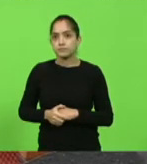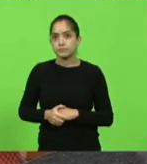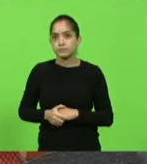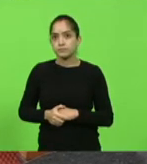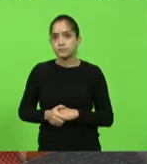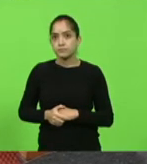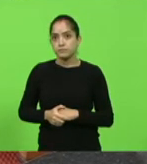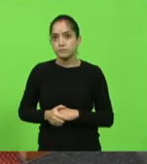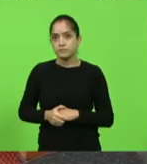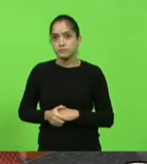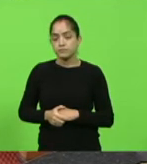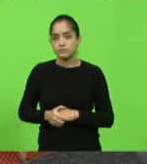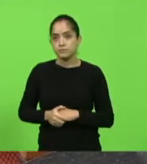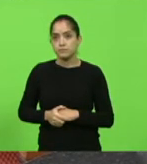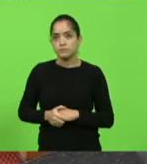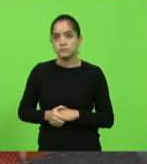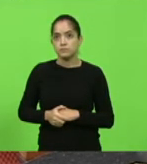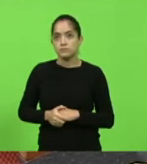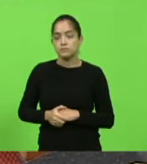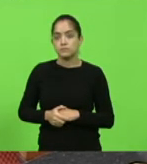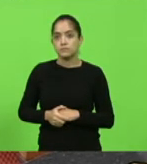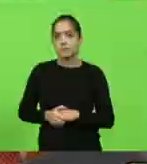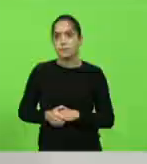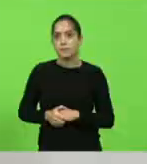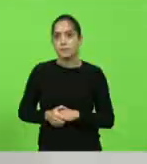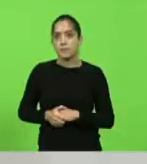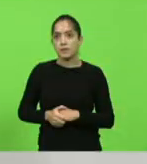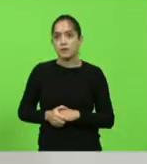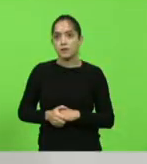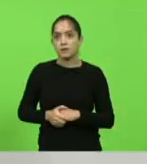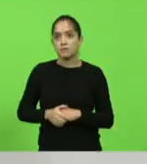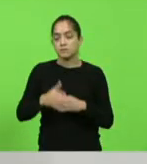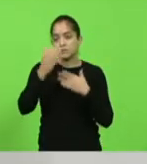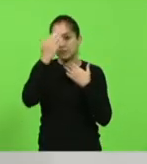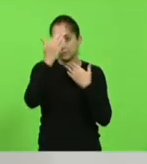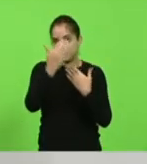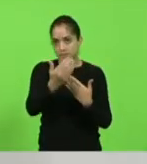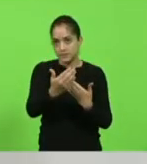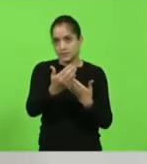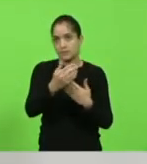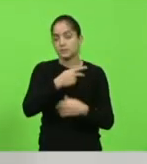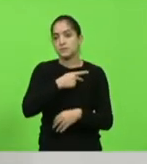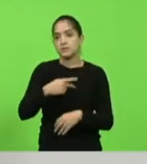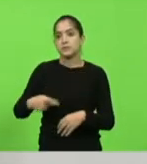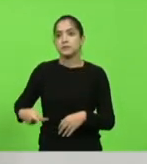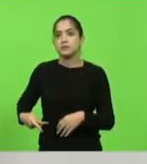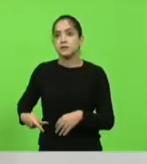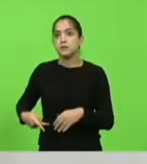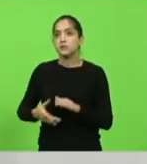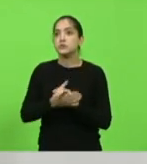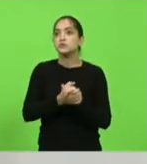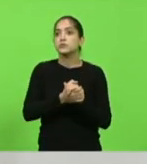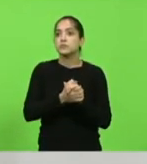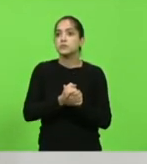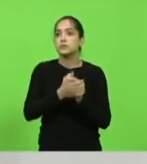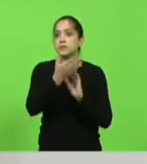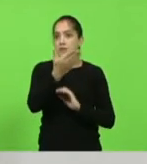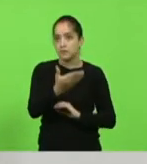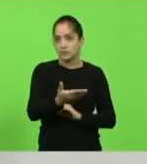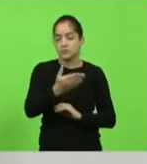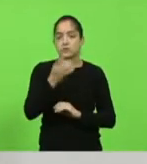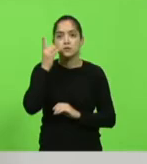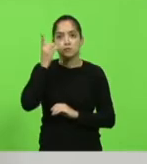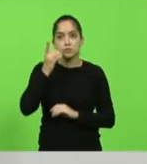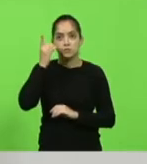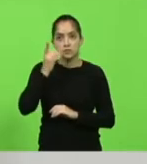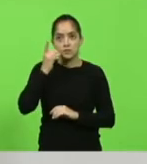E aí E obrigado pelo presidente Ricardo Alba comprimento Deputado Nilso Berlanda